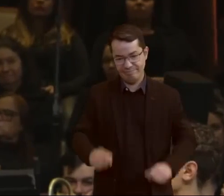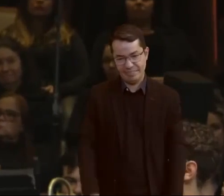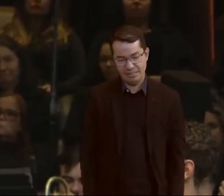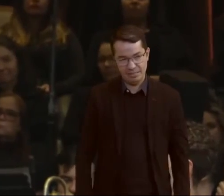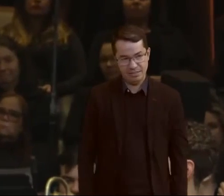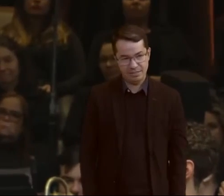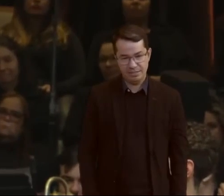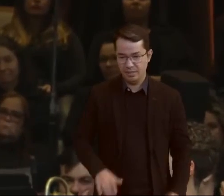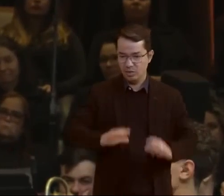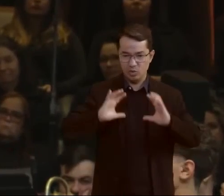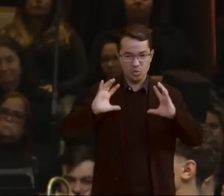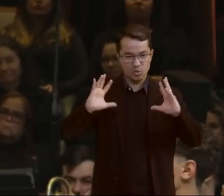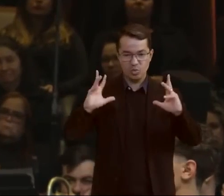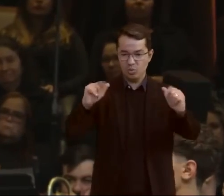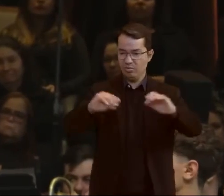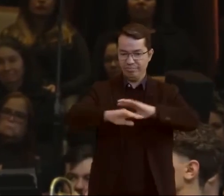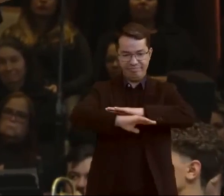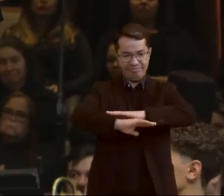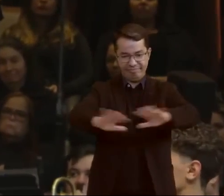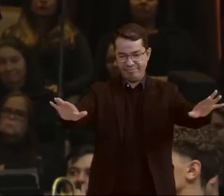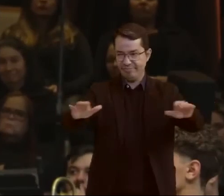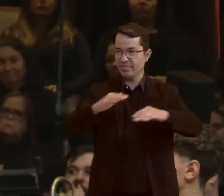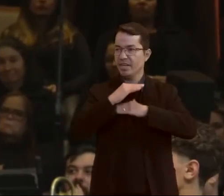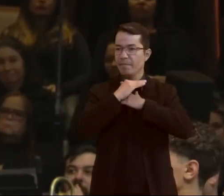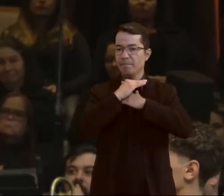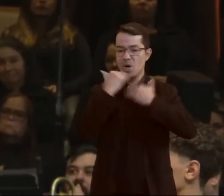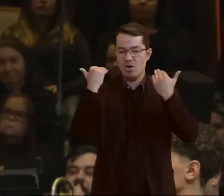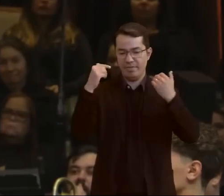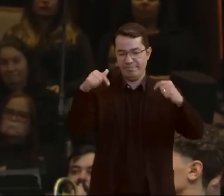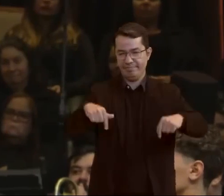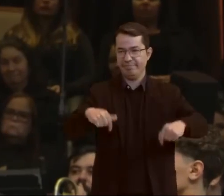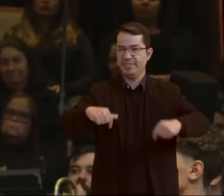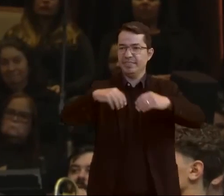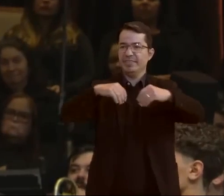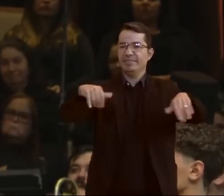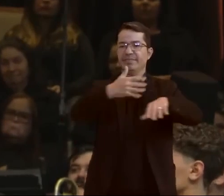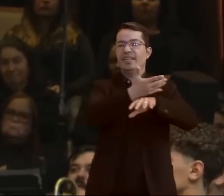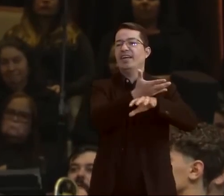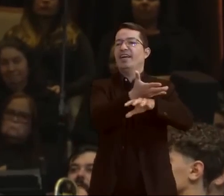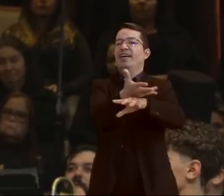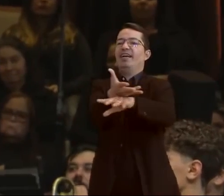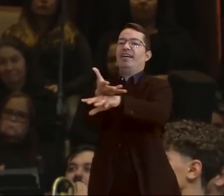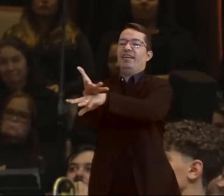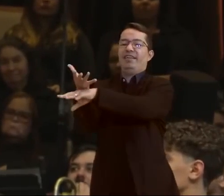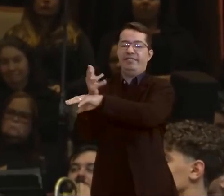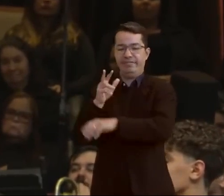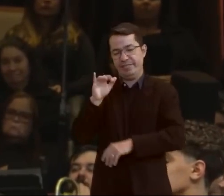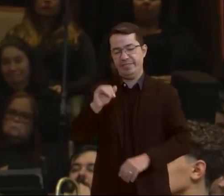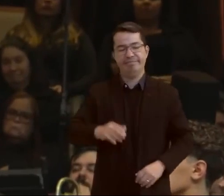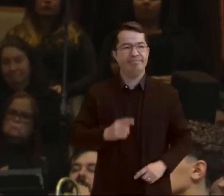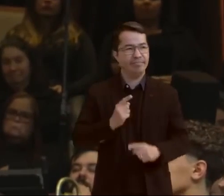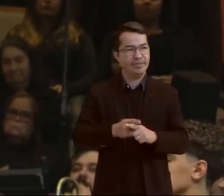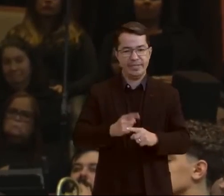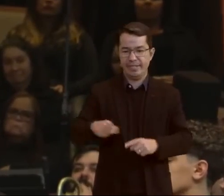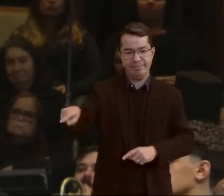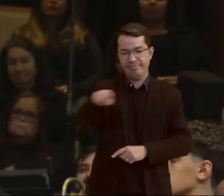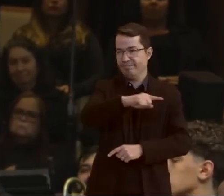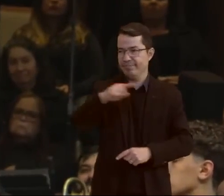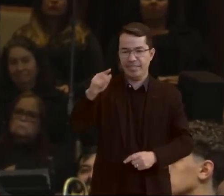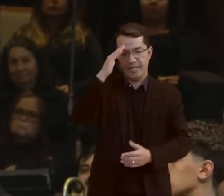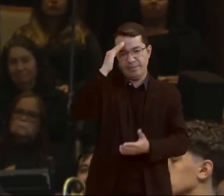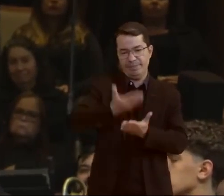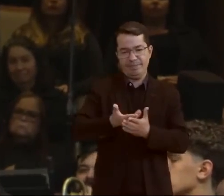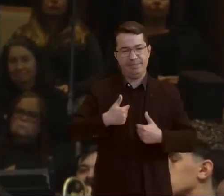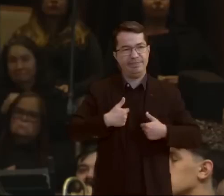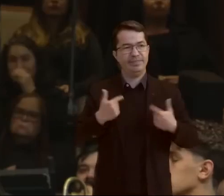para surgir uma nova geração que tenha coragem de ter fé prática. E é por isso que